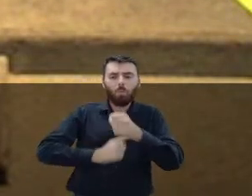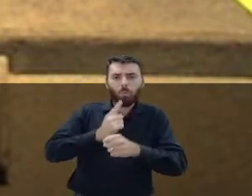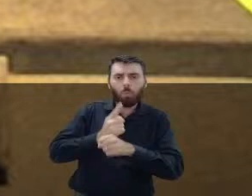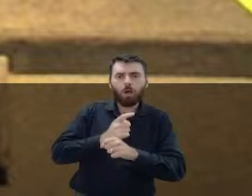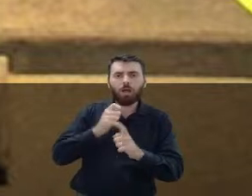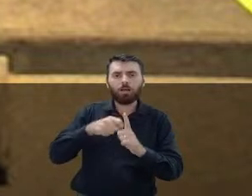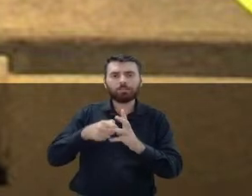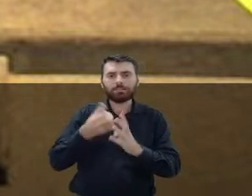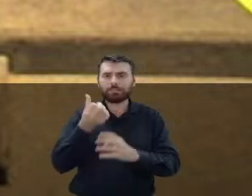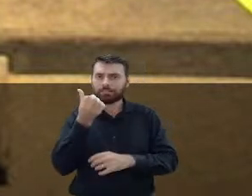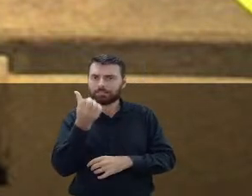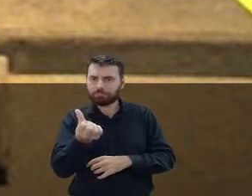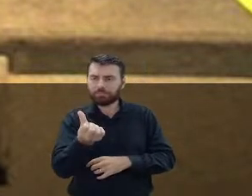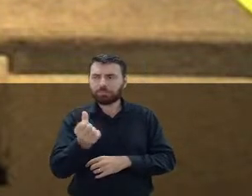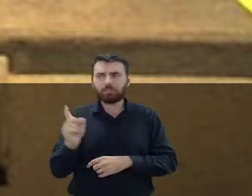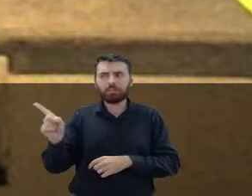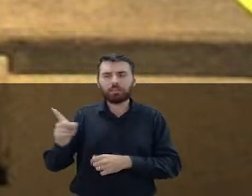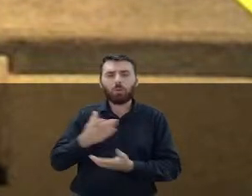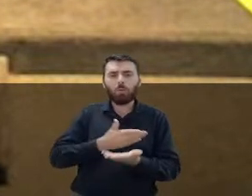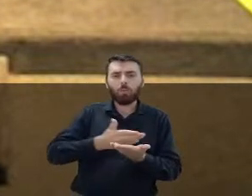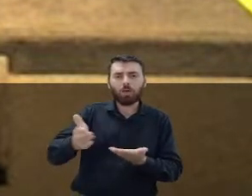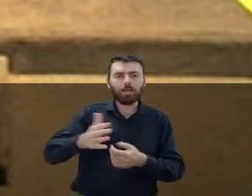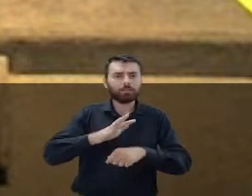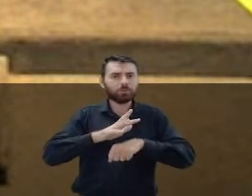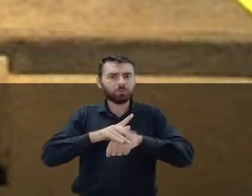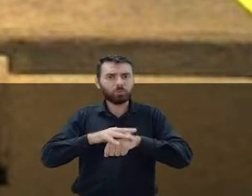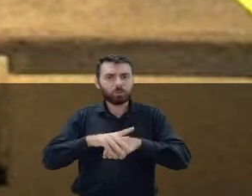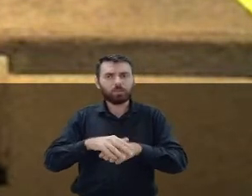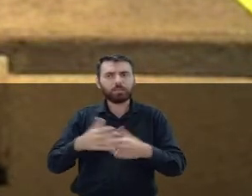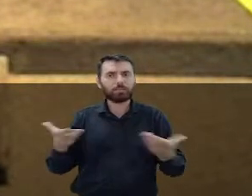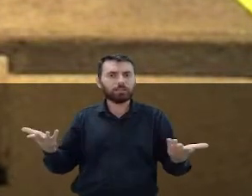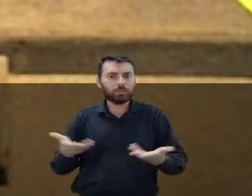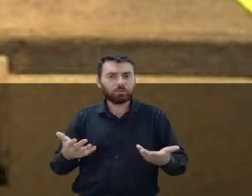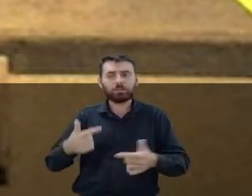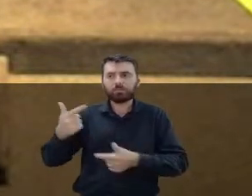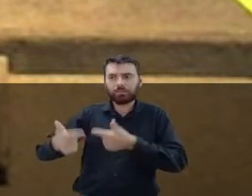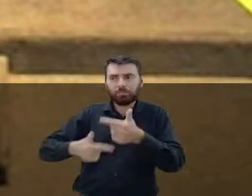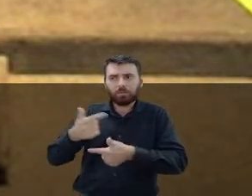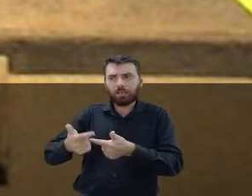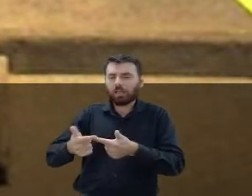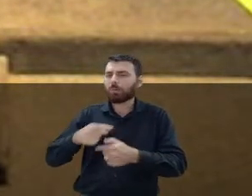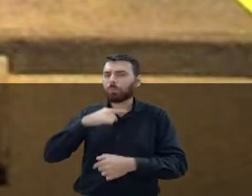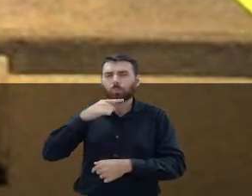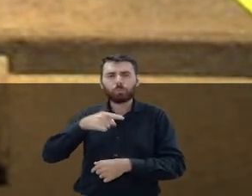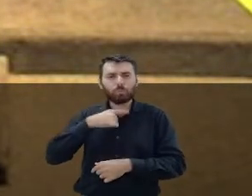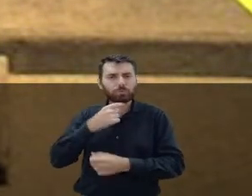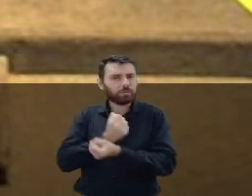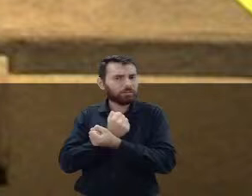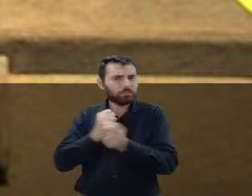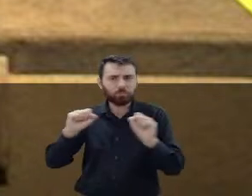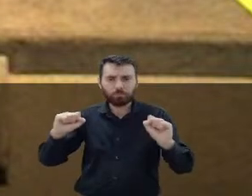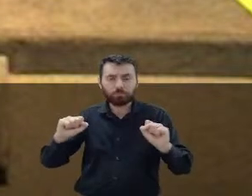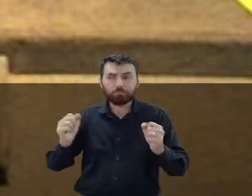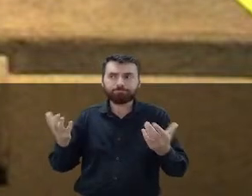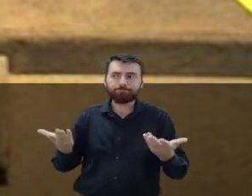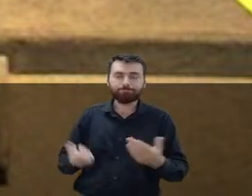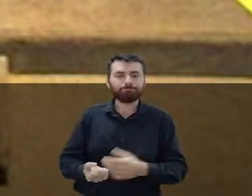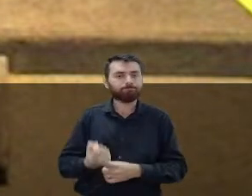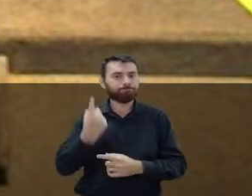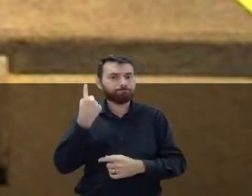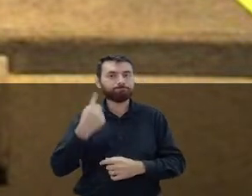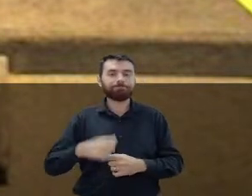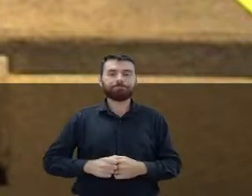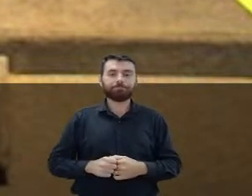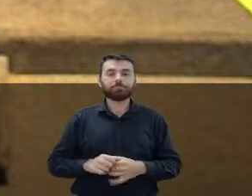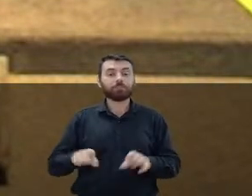ocupacional e que esta tenha sido suficiente para caracterizar a incapacidade definitiva. Eu destaco também,